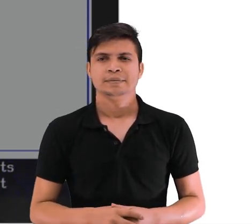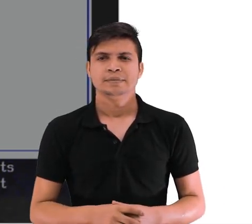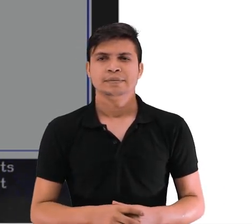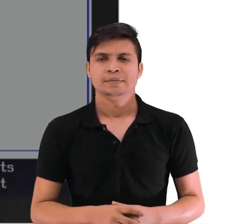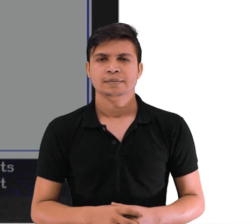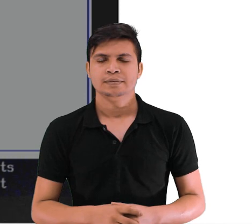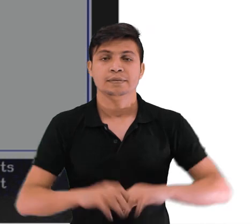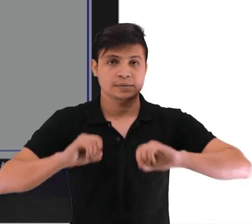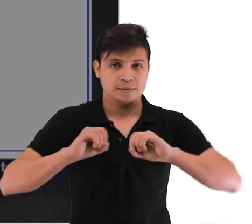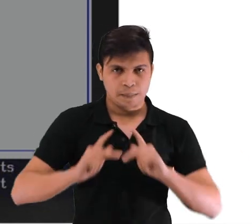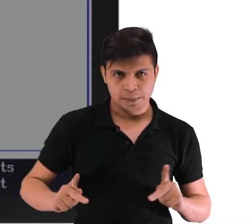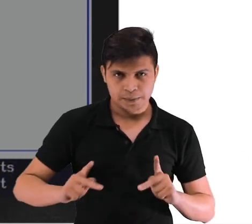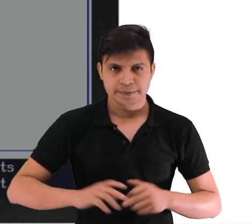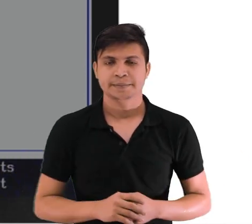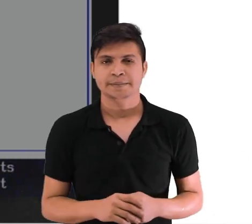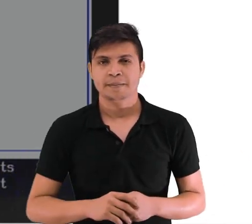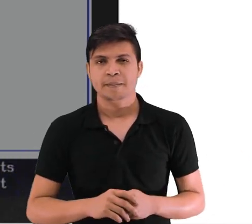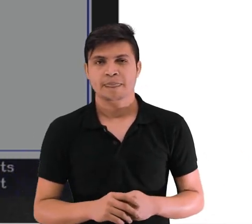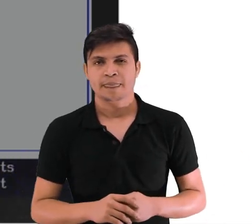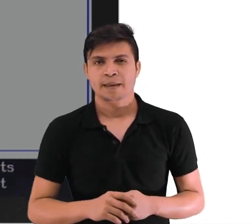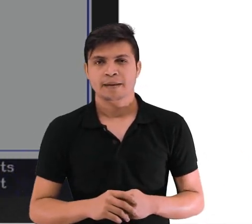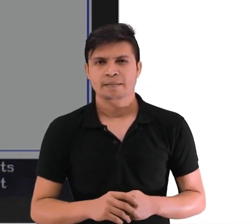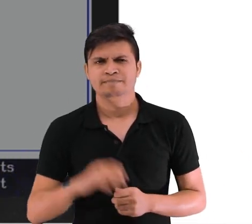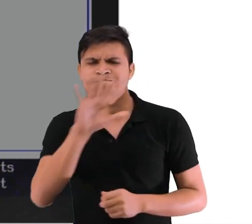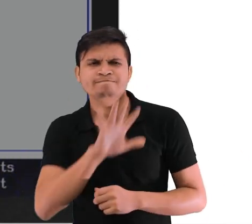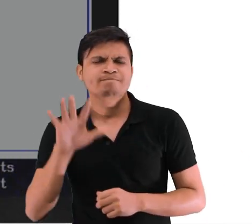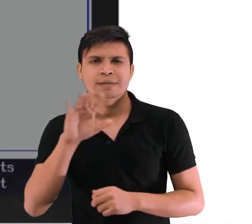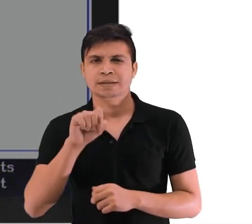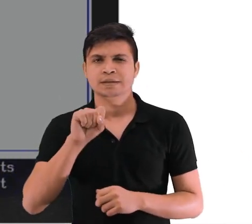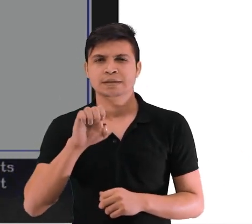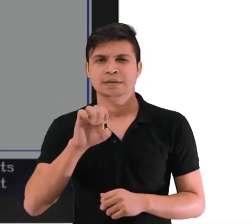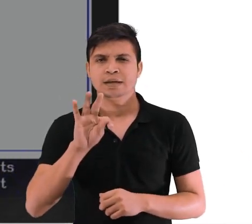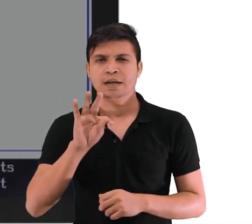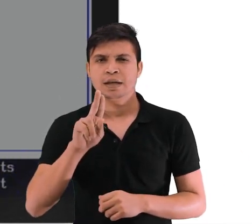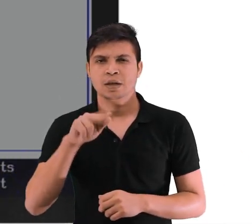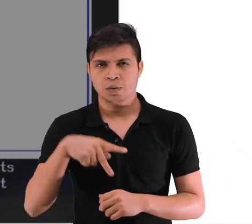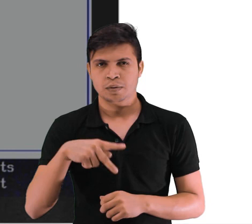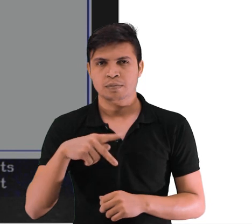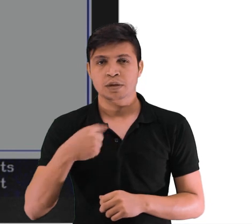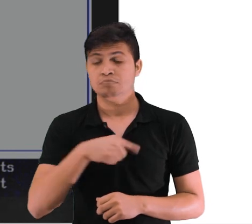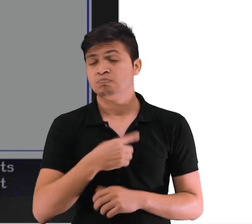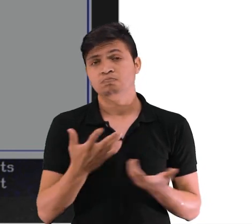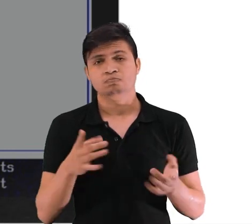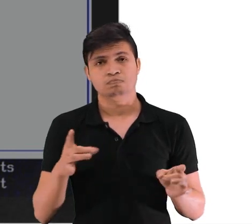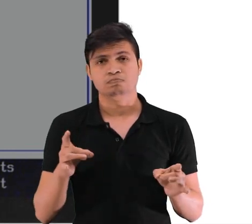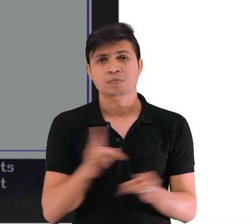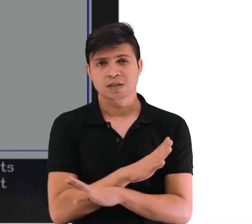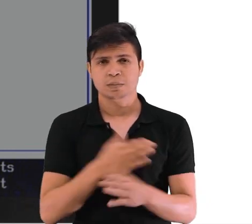Pronto, pessoal, essa parte do setup eu acho que nós já concluímos. Qualquer